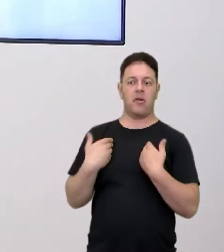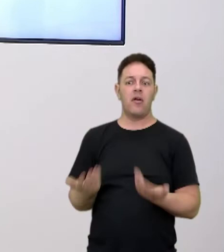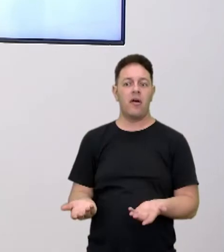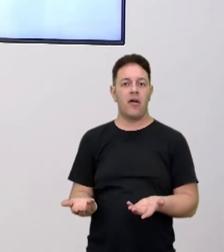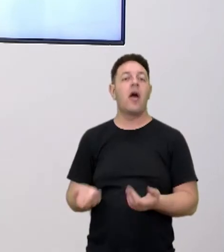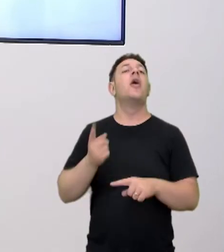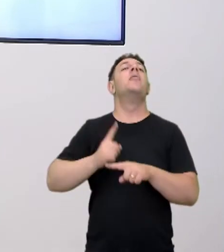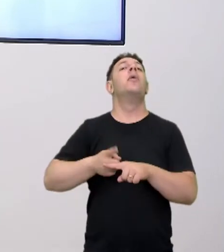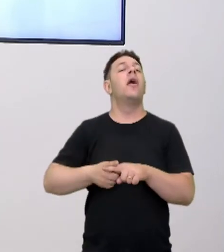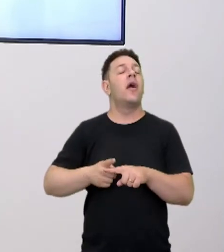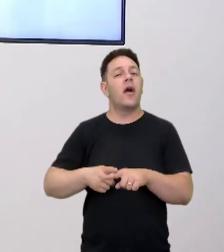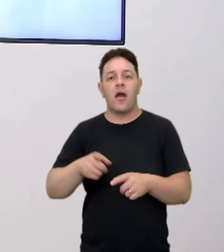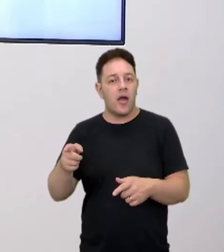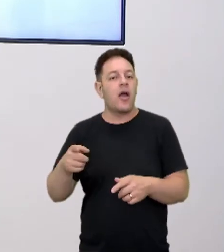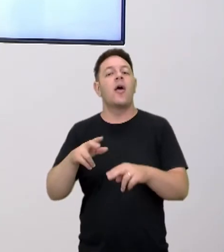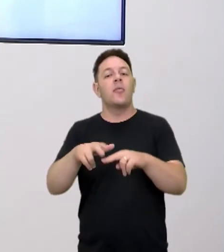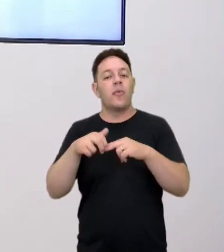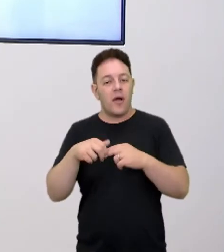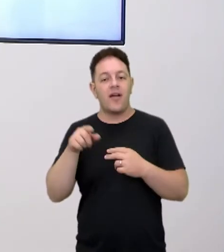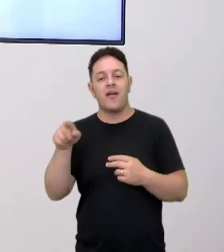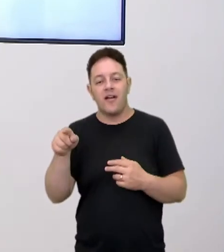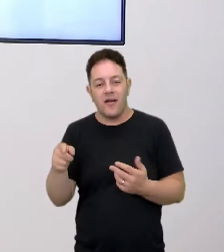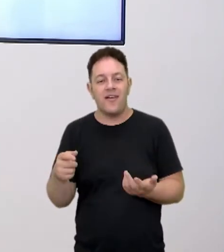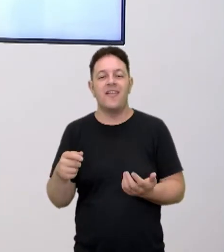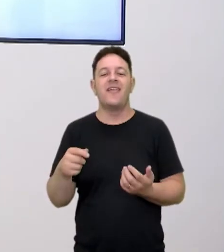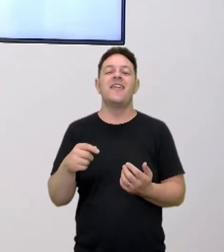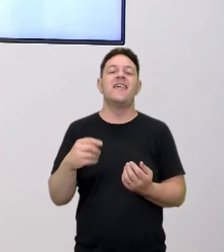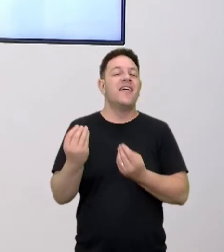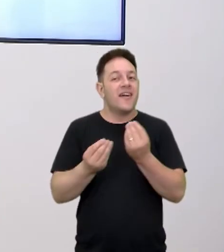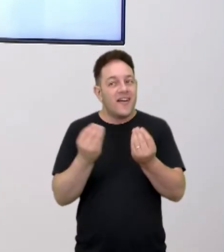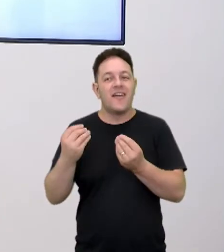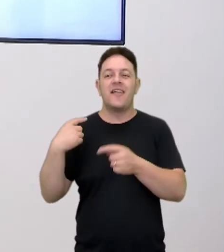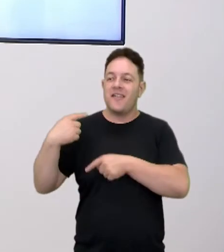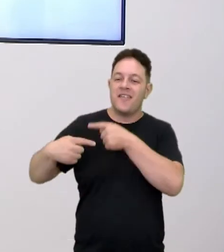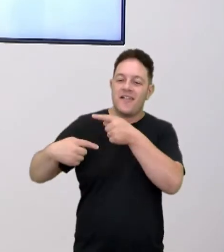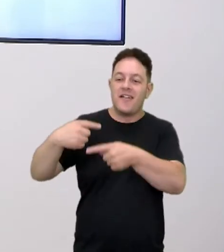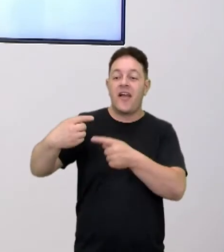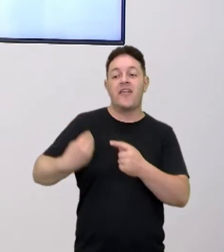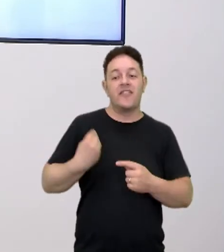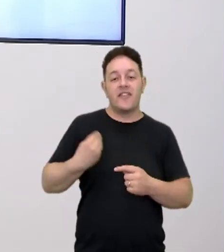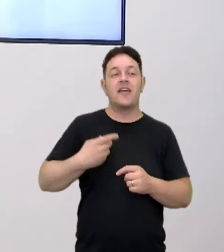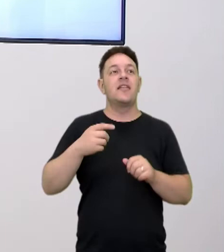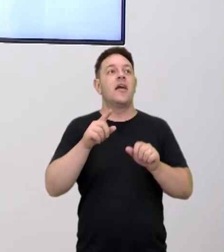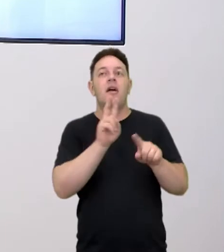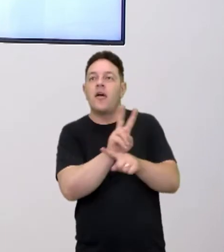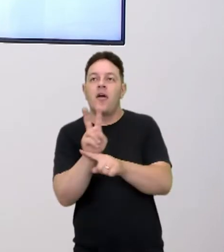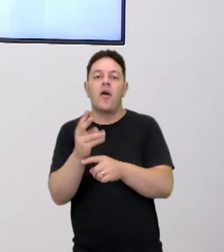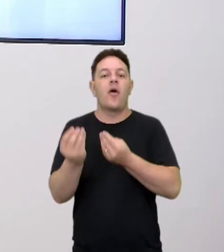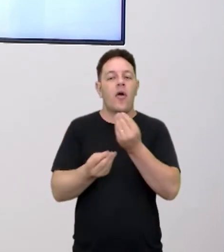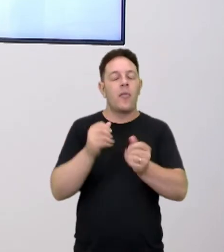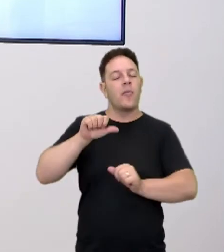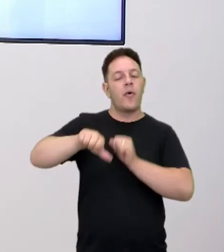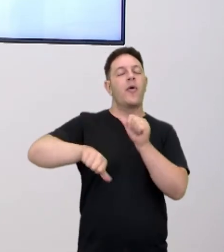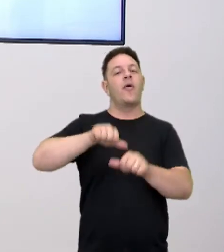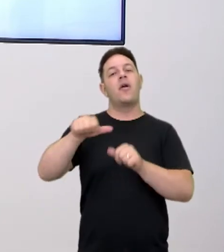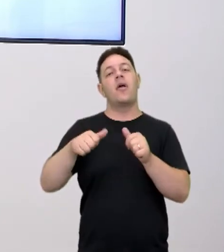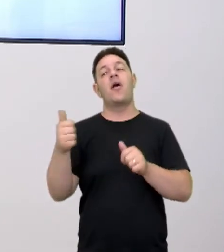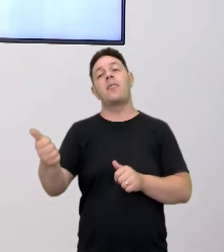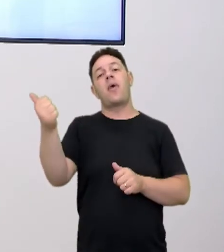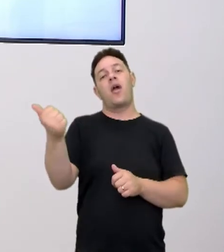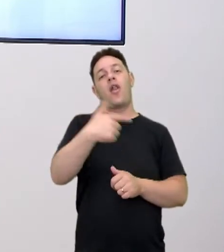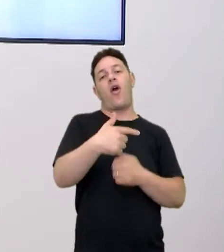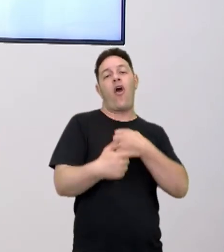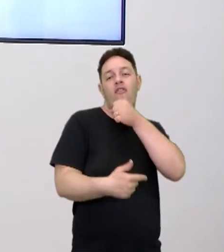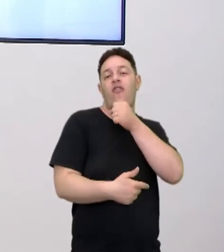Porque justamente, graças aos avanços de tecnologia, da ciência, hoje ela tem uma expectativa e uma vida muito melhor do que meu vô